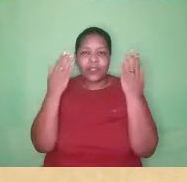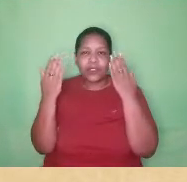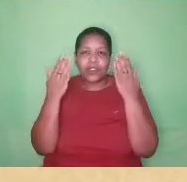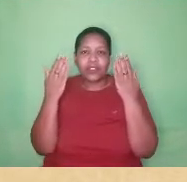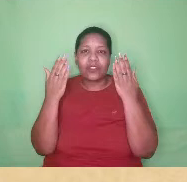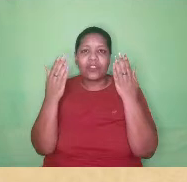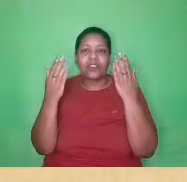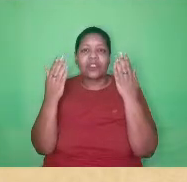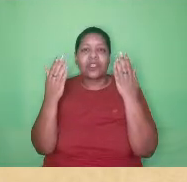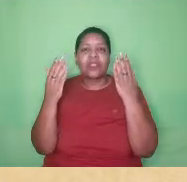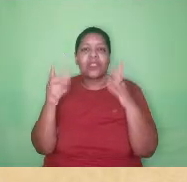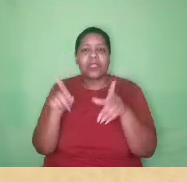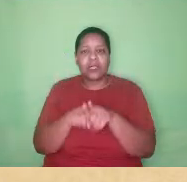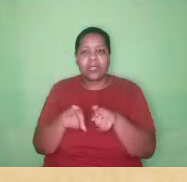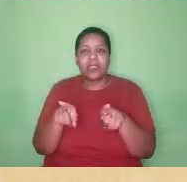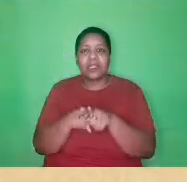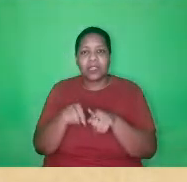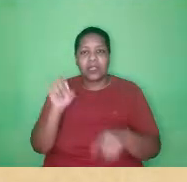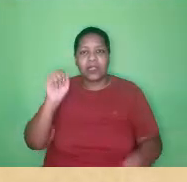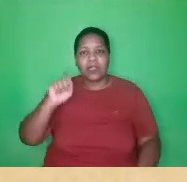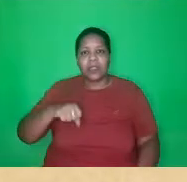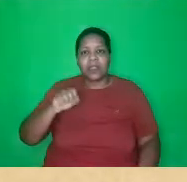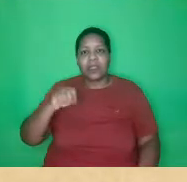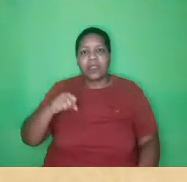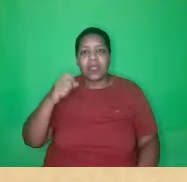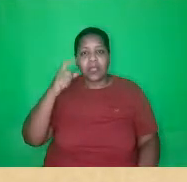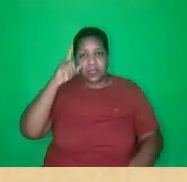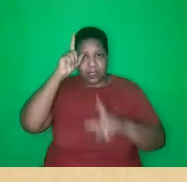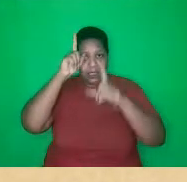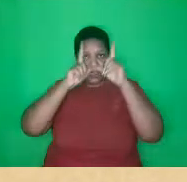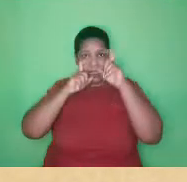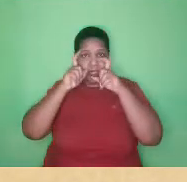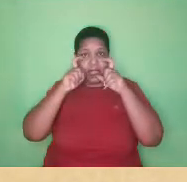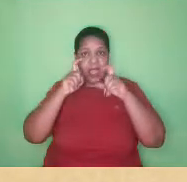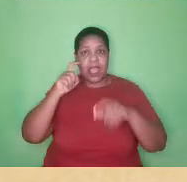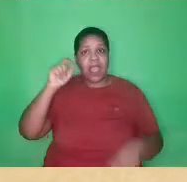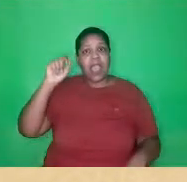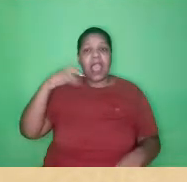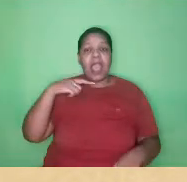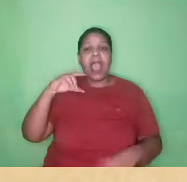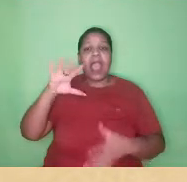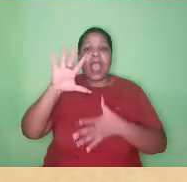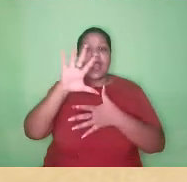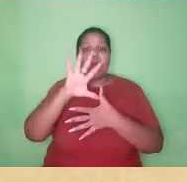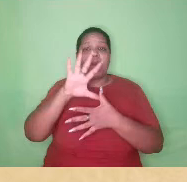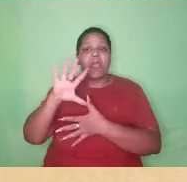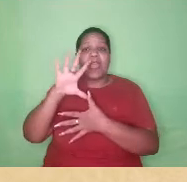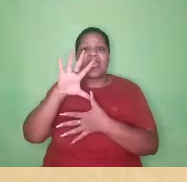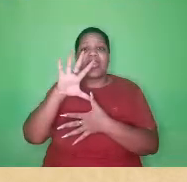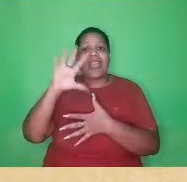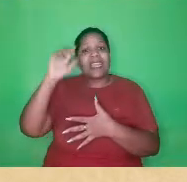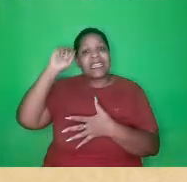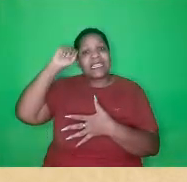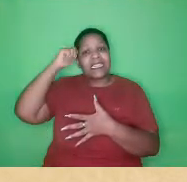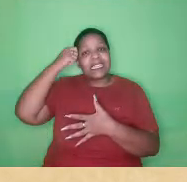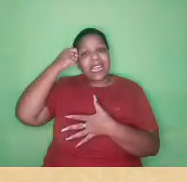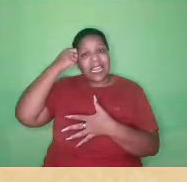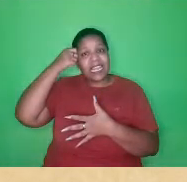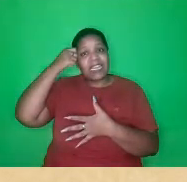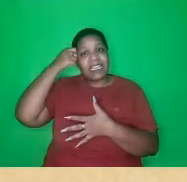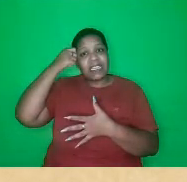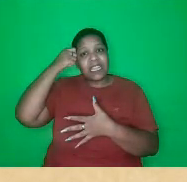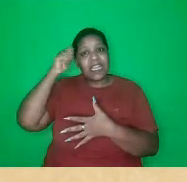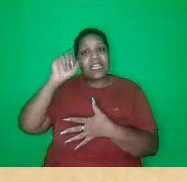né? Que ele tem uma expressão muito interessante, Américas Negras. Né? Porque, se você pensar o